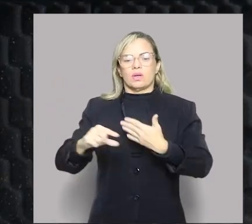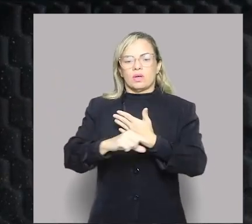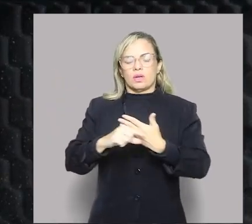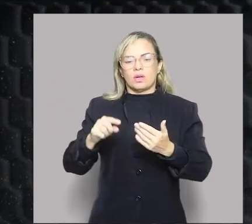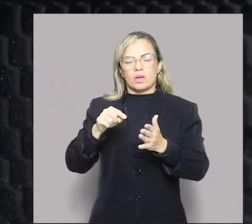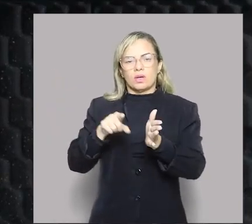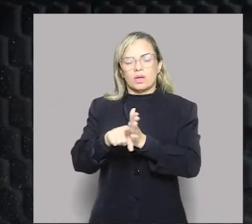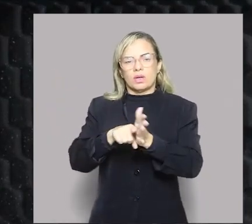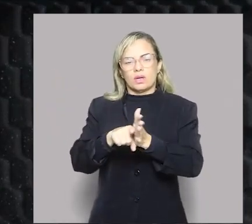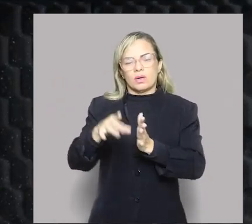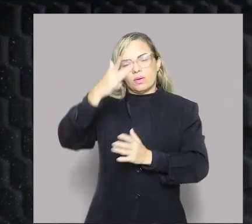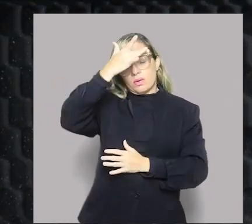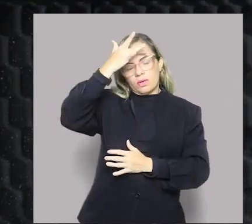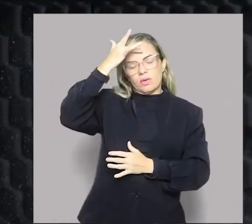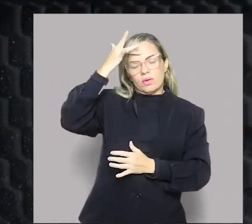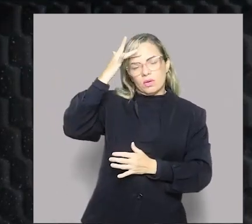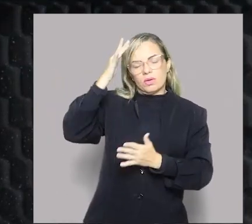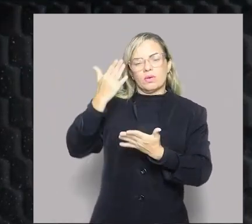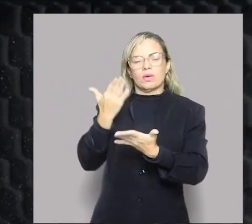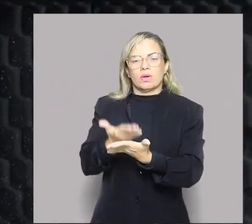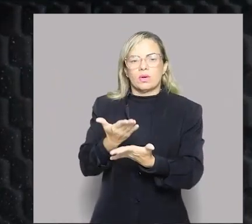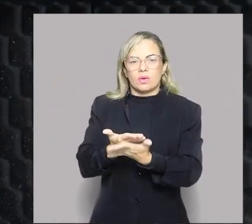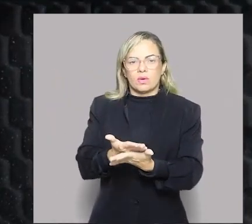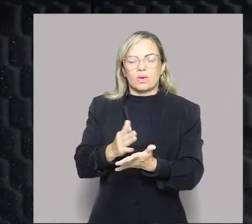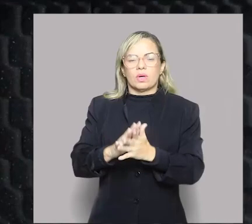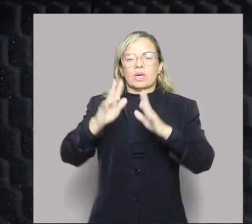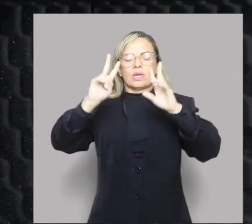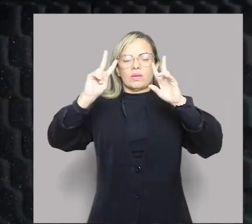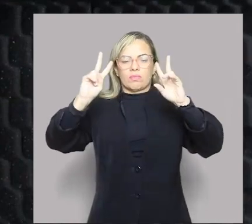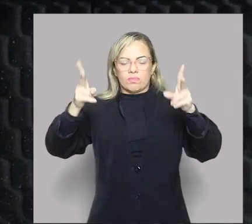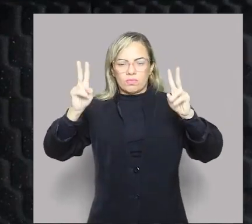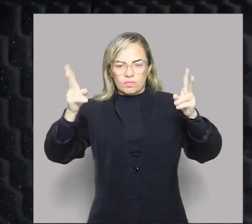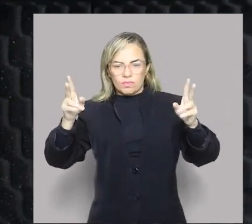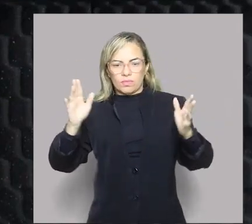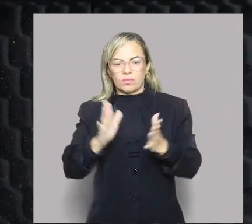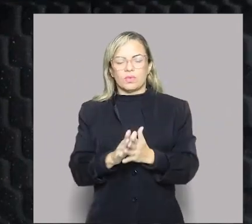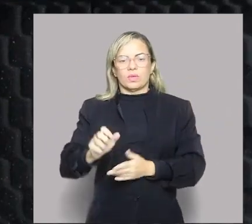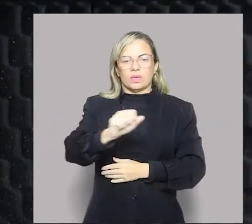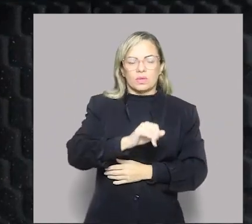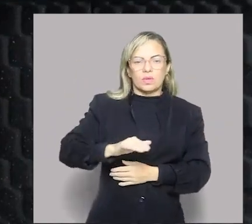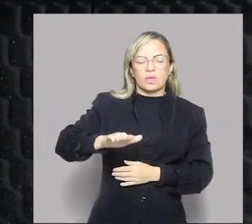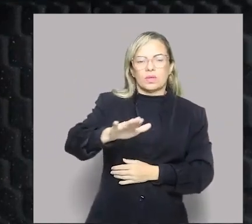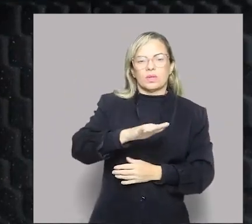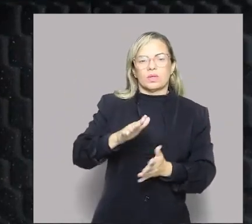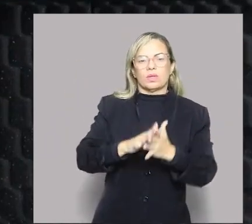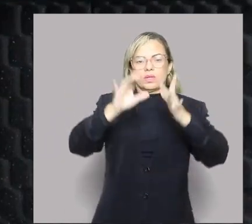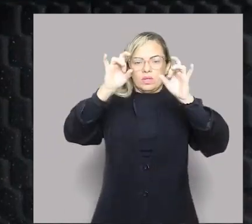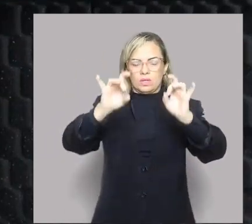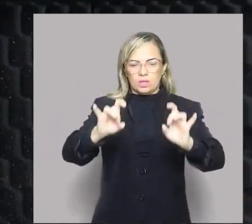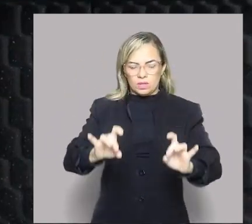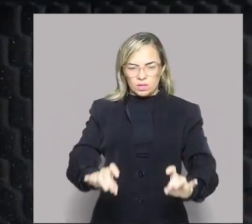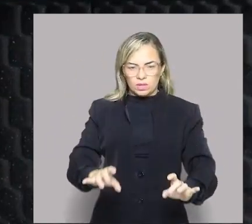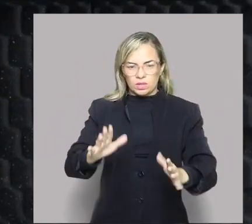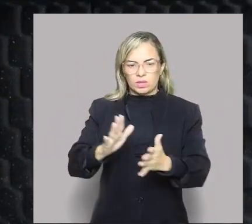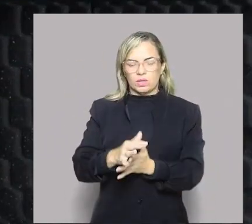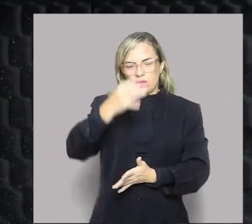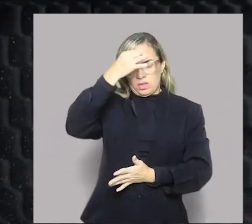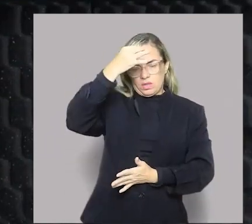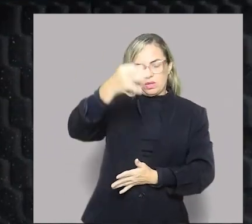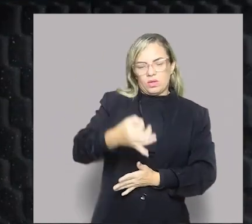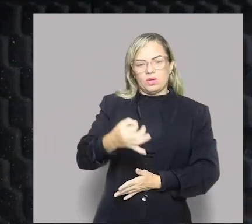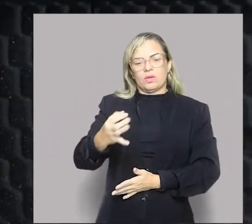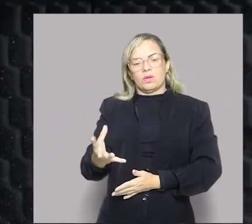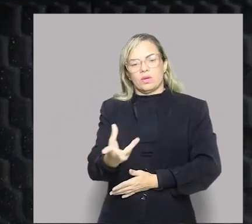seja, são pessoas que estudaram aquele assunto, que estão na área, que são especialistas, têm a expertise da